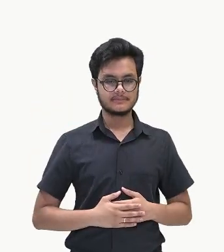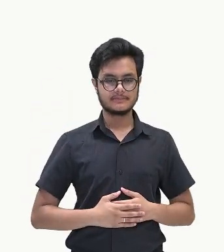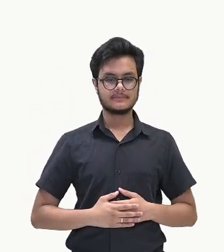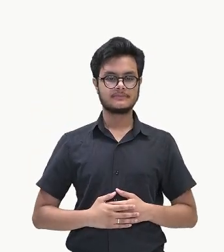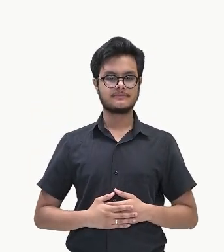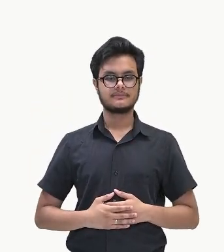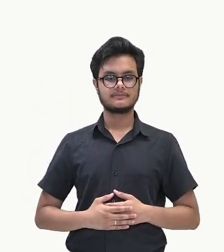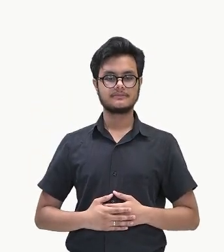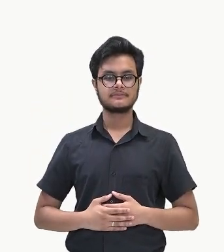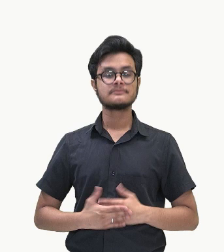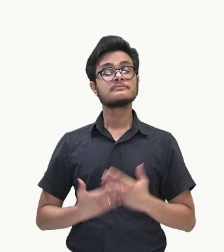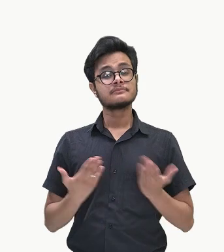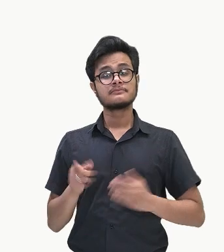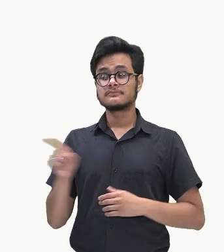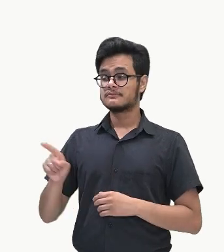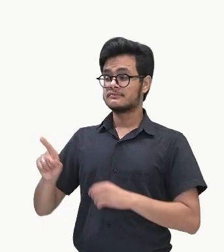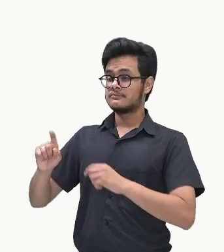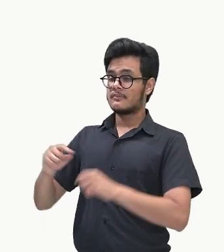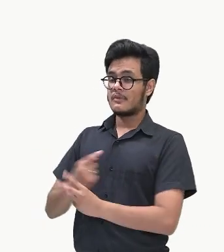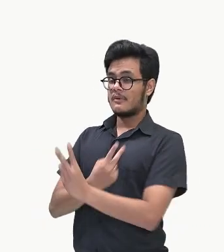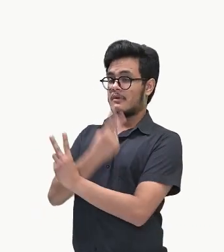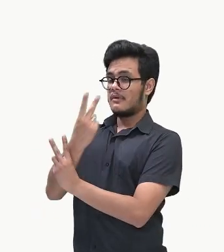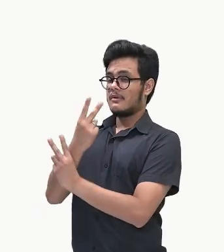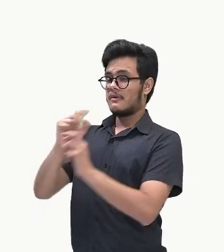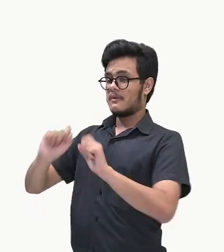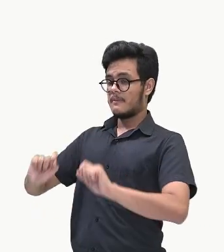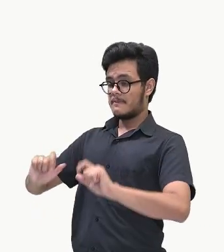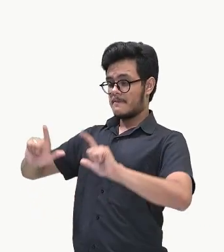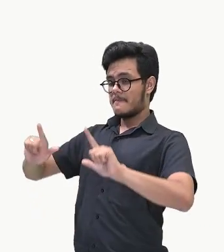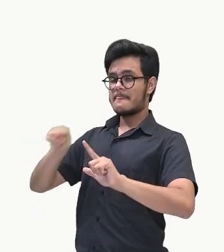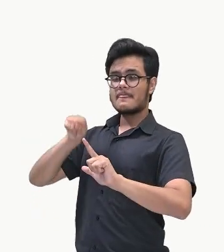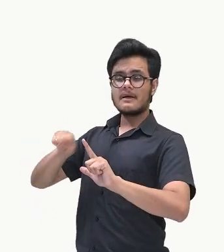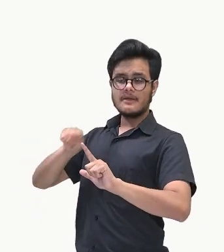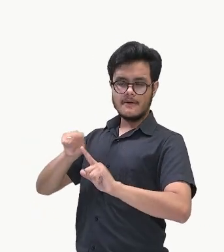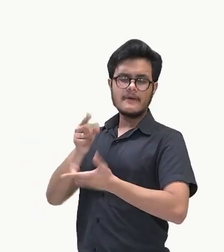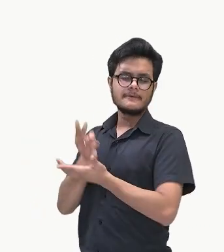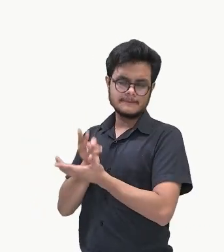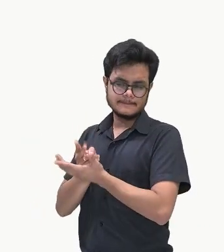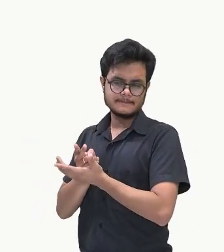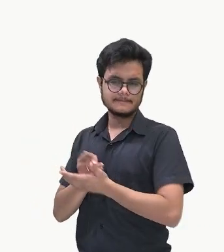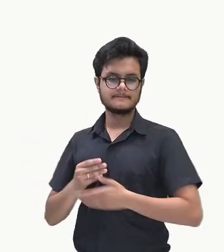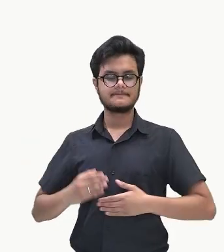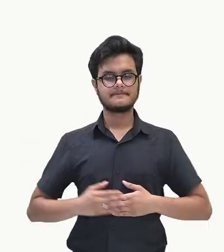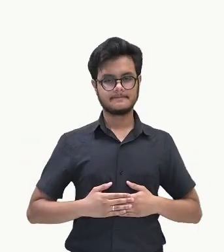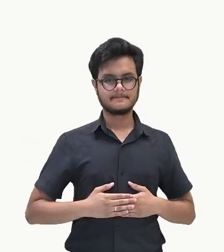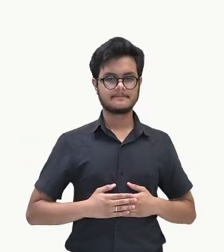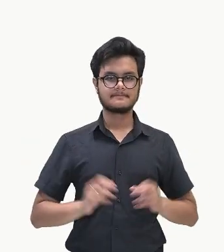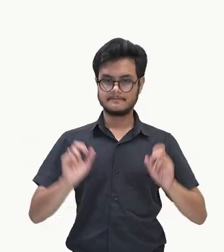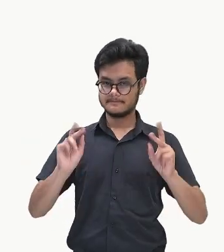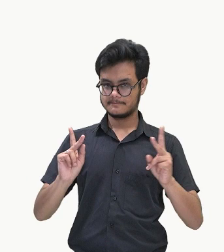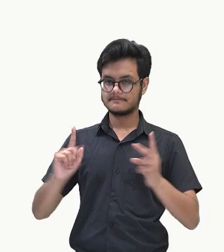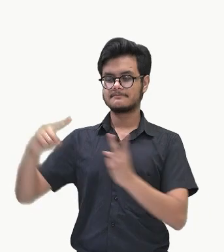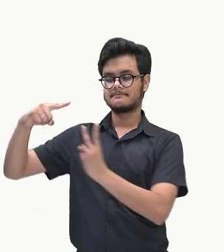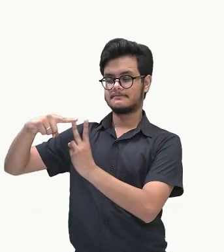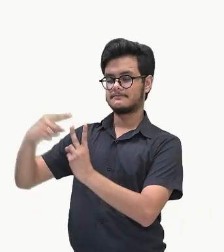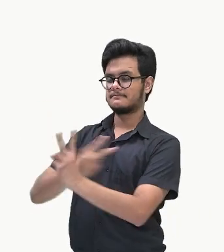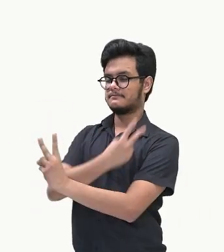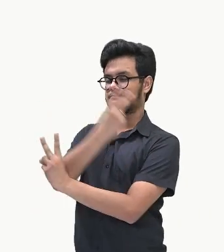o menor índice vai indicar o maior número. Então, é claro que a raiz quadrada